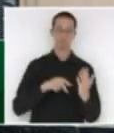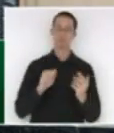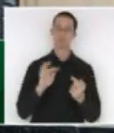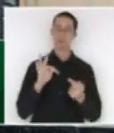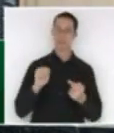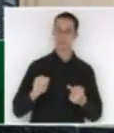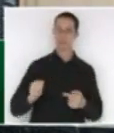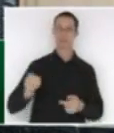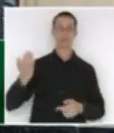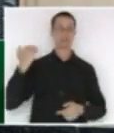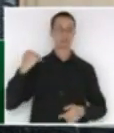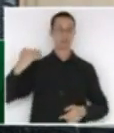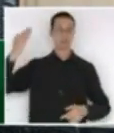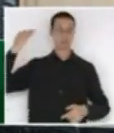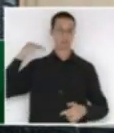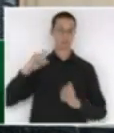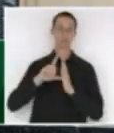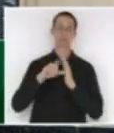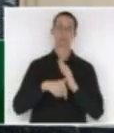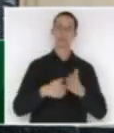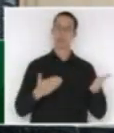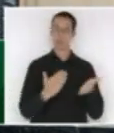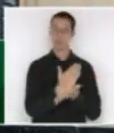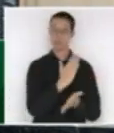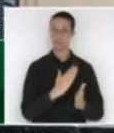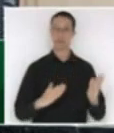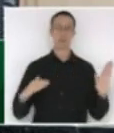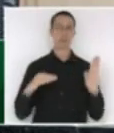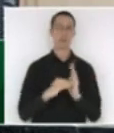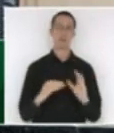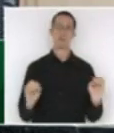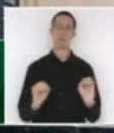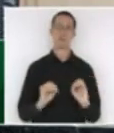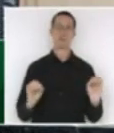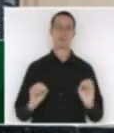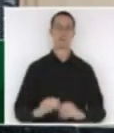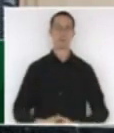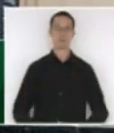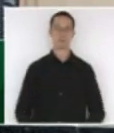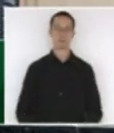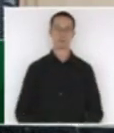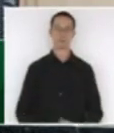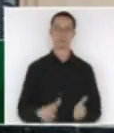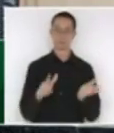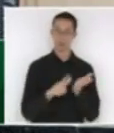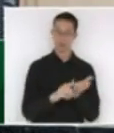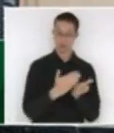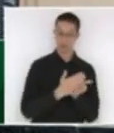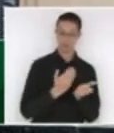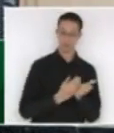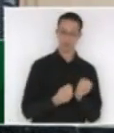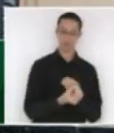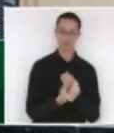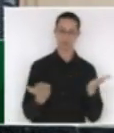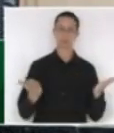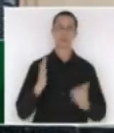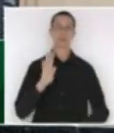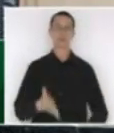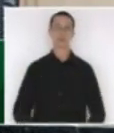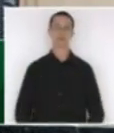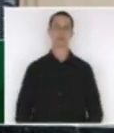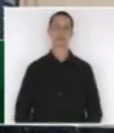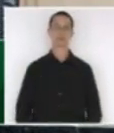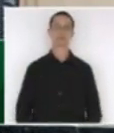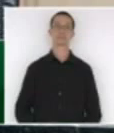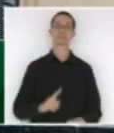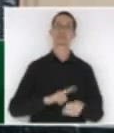sessões anteriores, que na sequência foram aprovadas sem restrições. Expediente distribuído na sessão. Breves